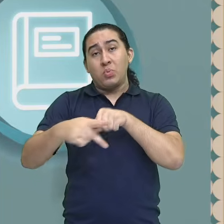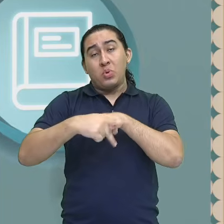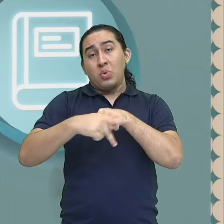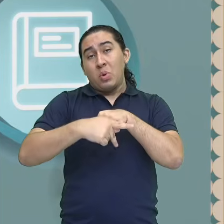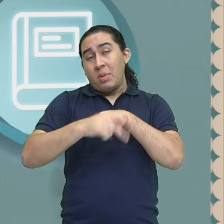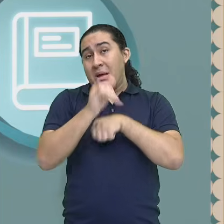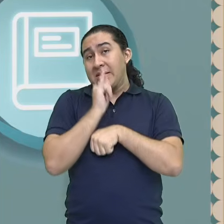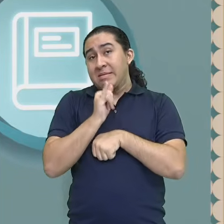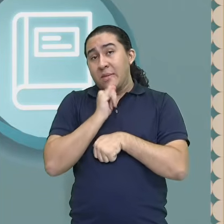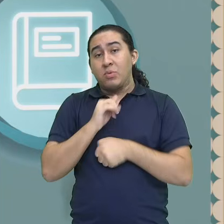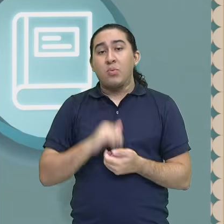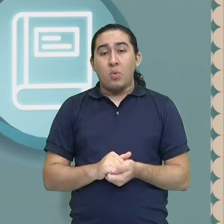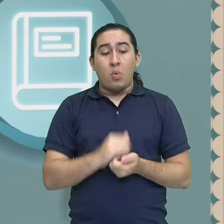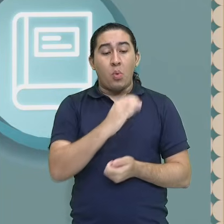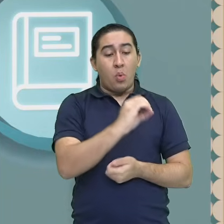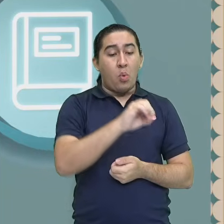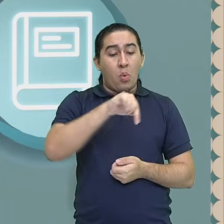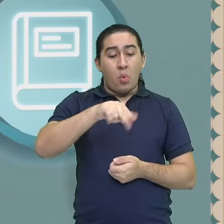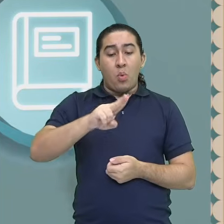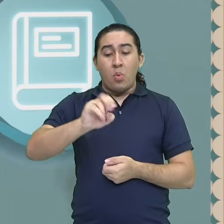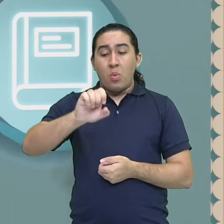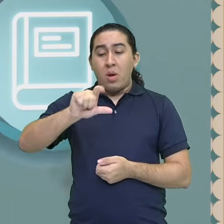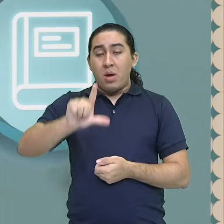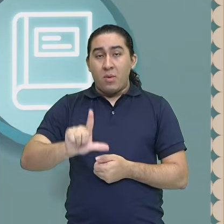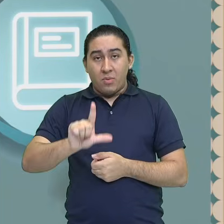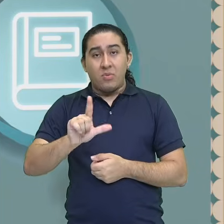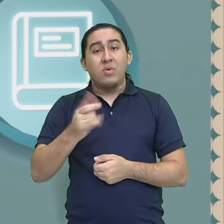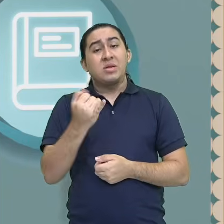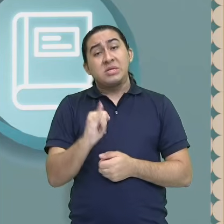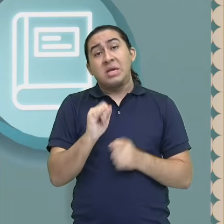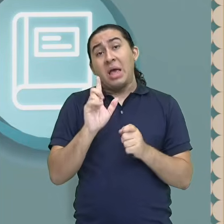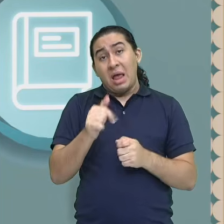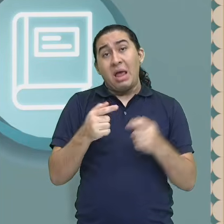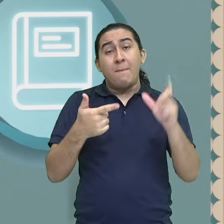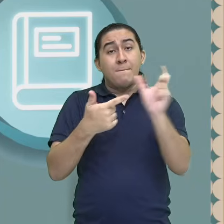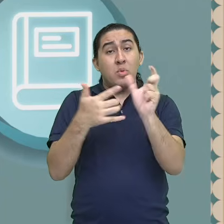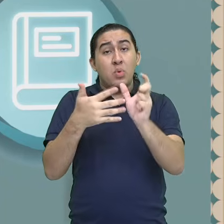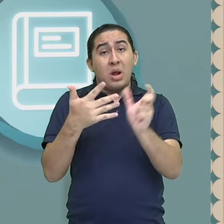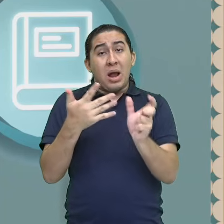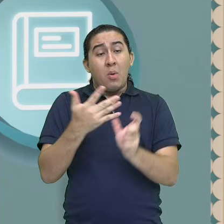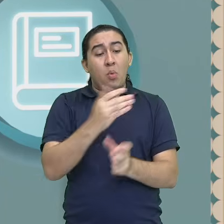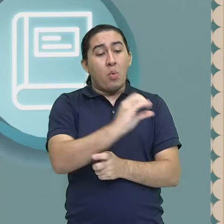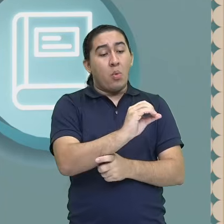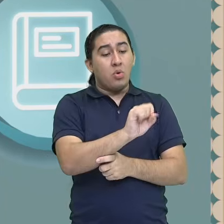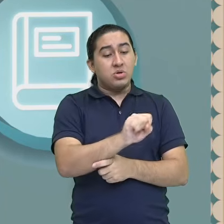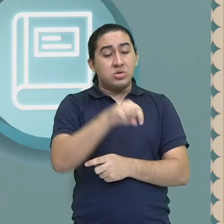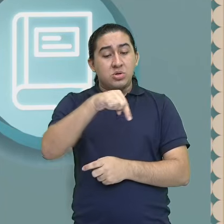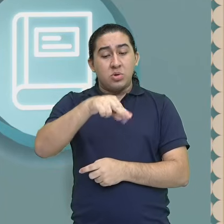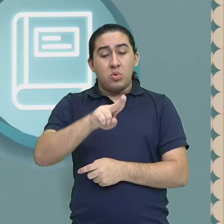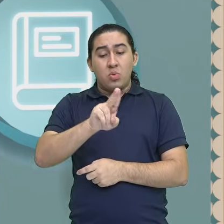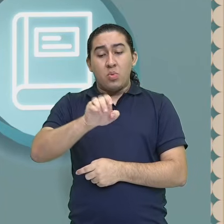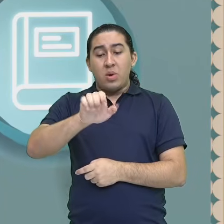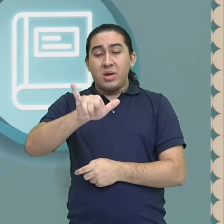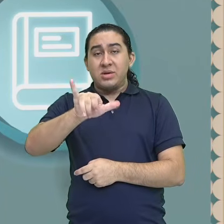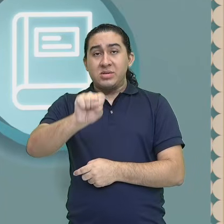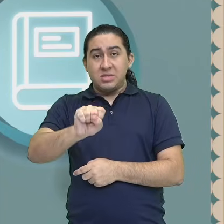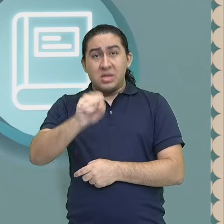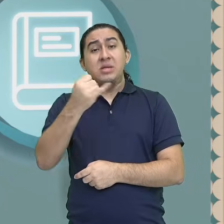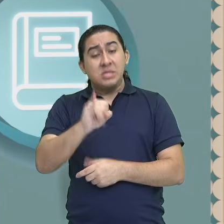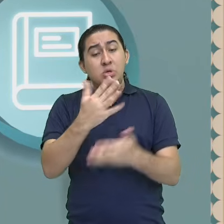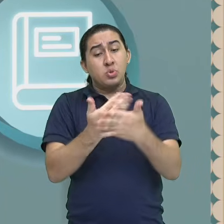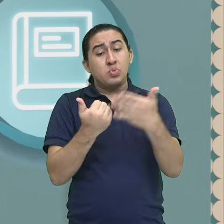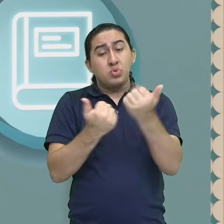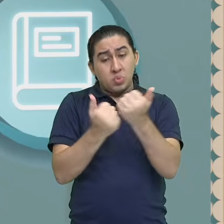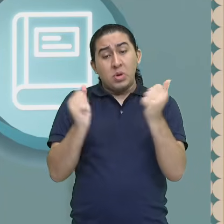relativo, por exemplo, o qual, e se for no plural, os quais. Se fizer sentido,